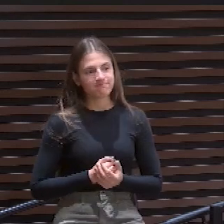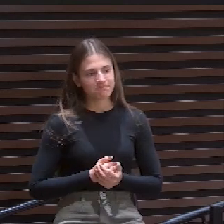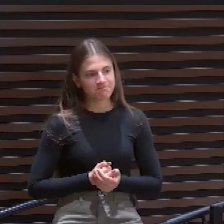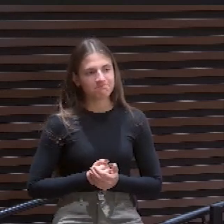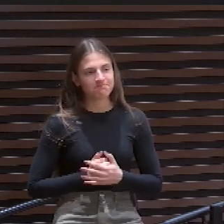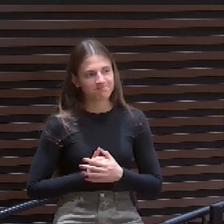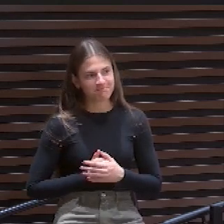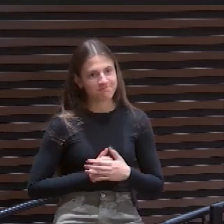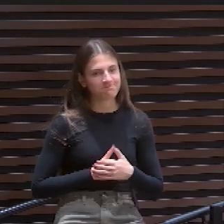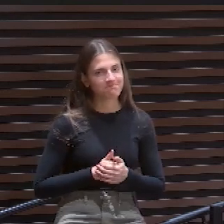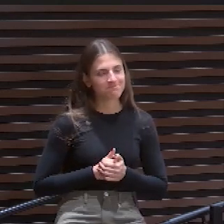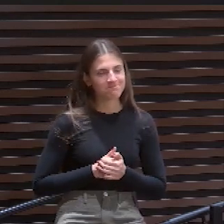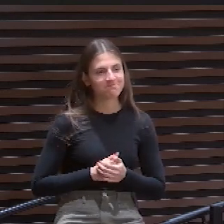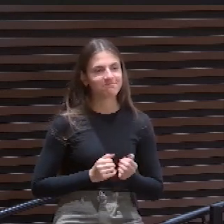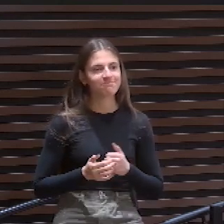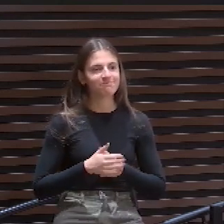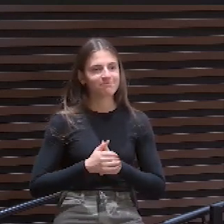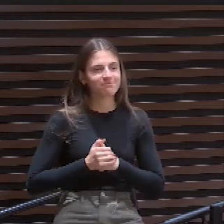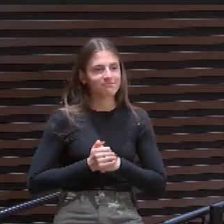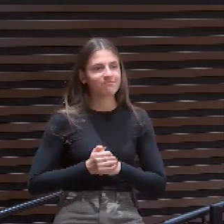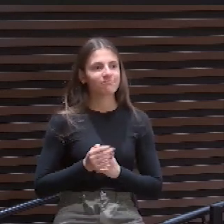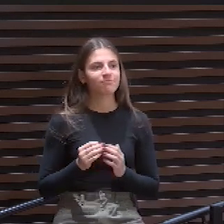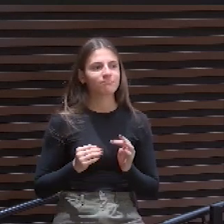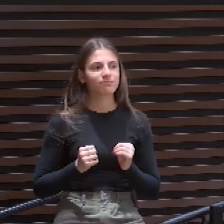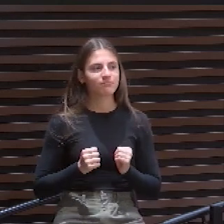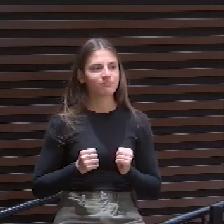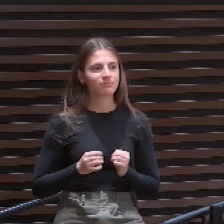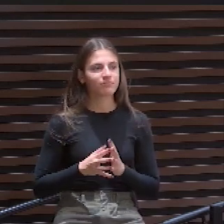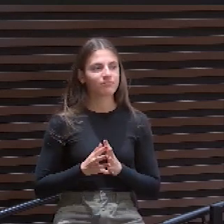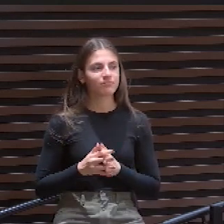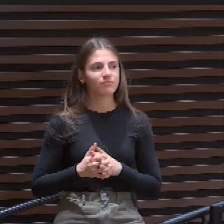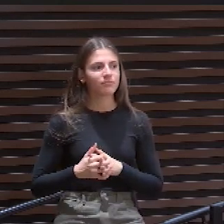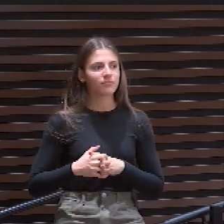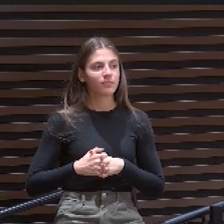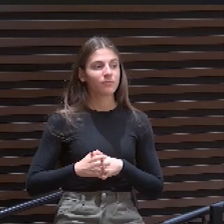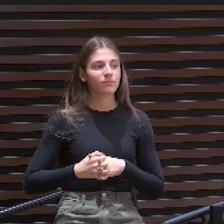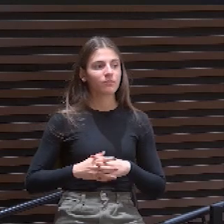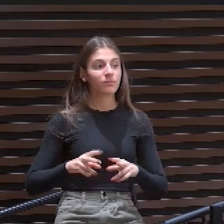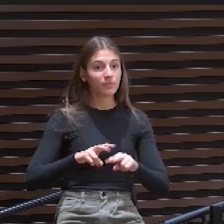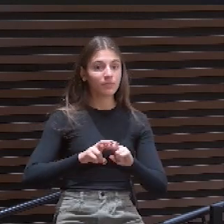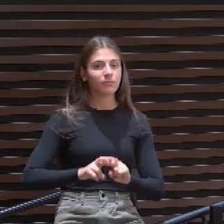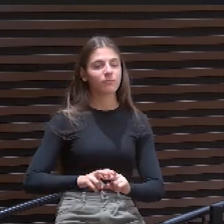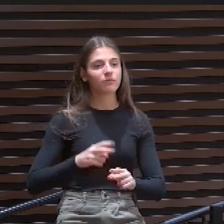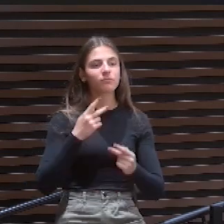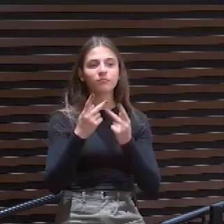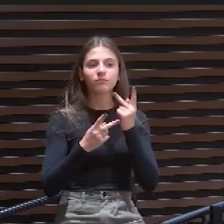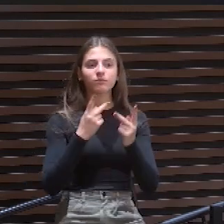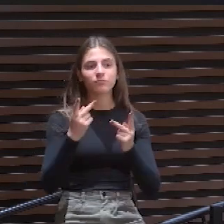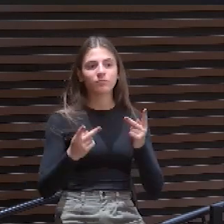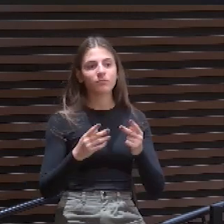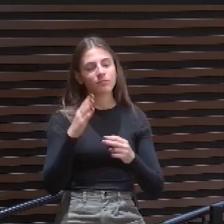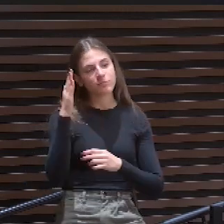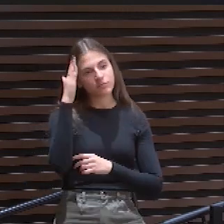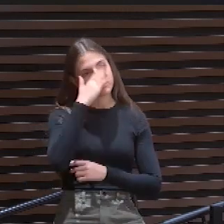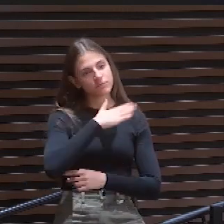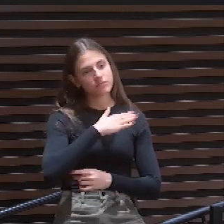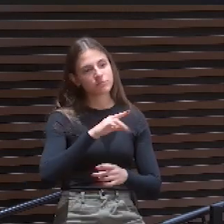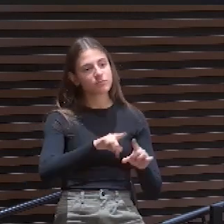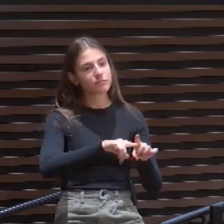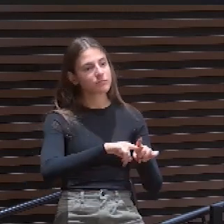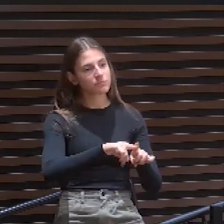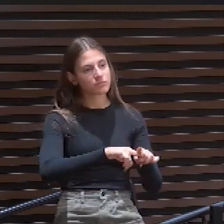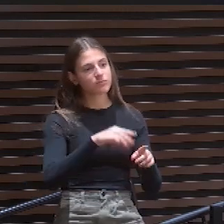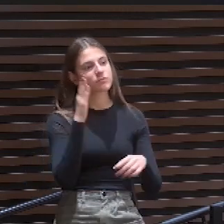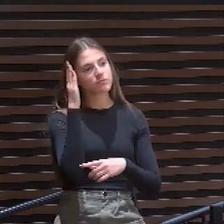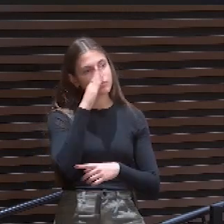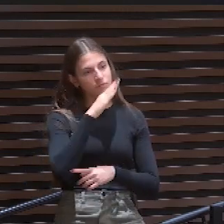Por isso, seguimos aqui com o boletim. Falar mal do irmão e julgá-lo é falar mal da lei